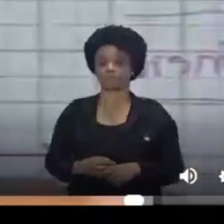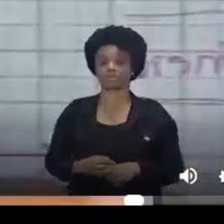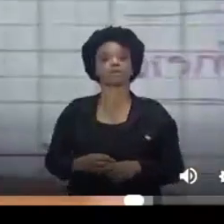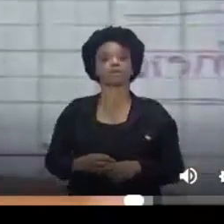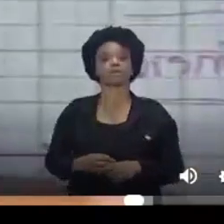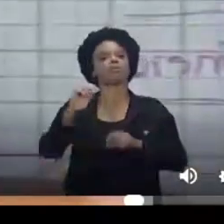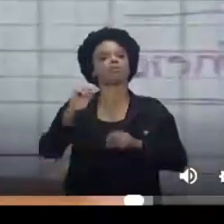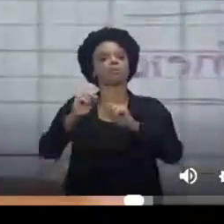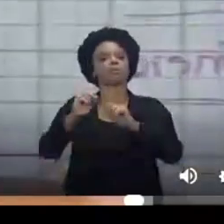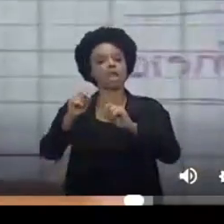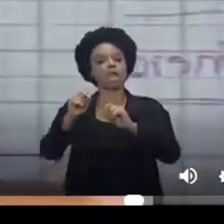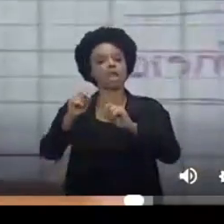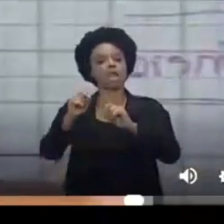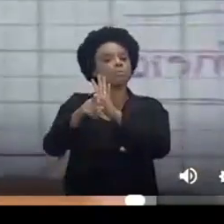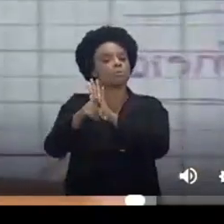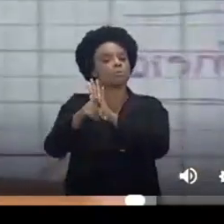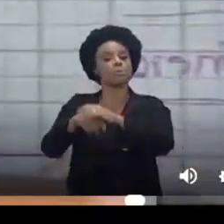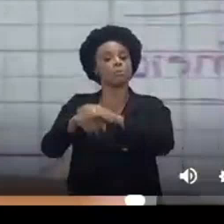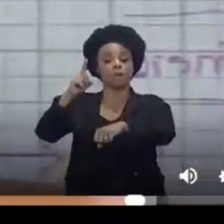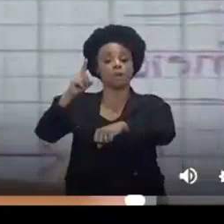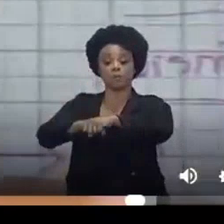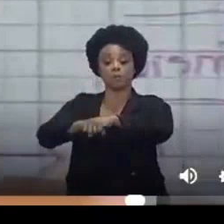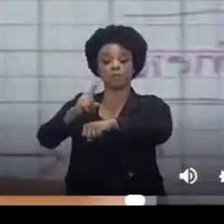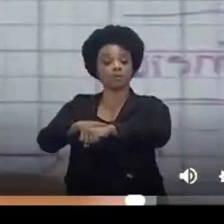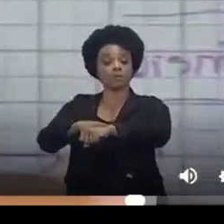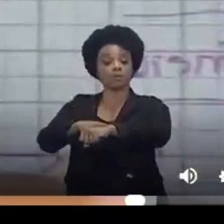pelo tempo transcorrido